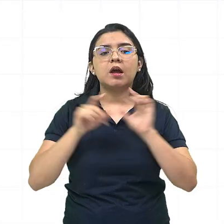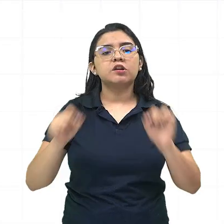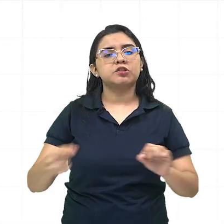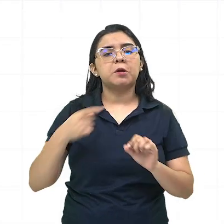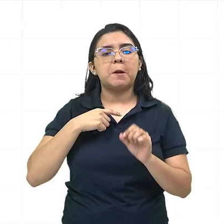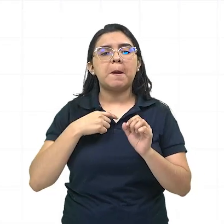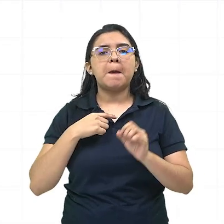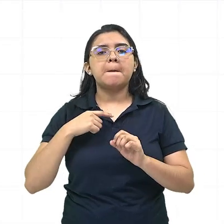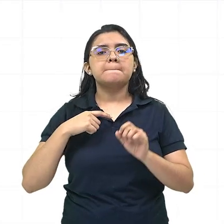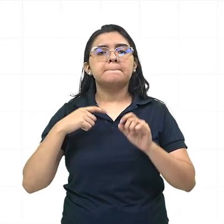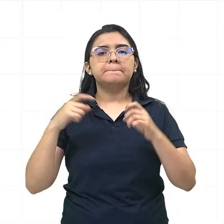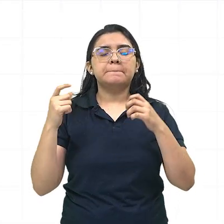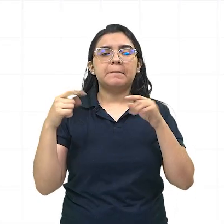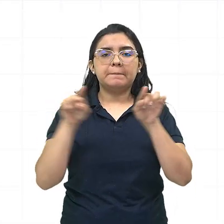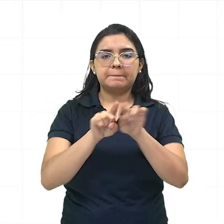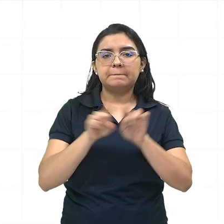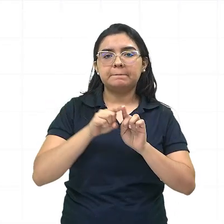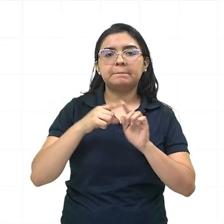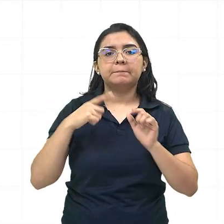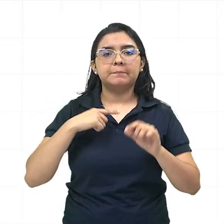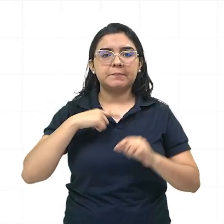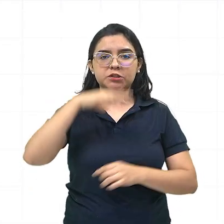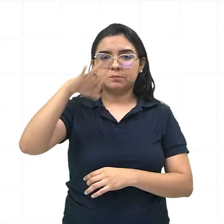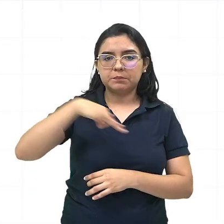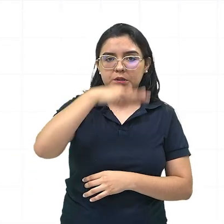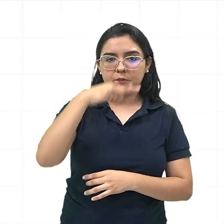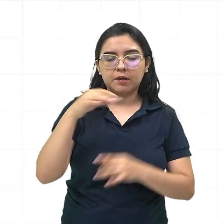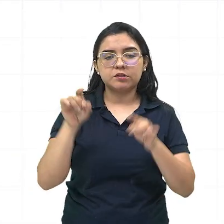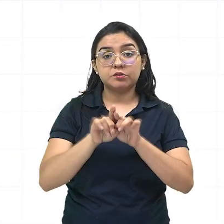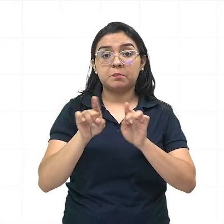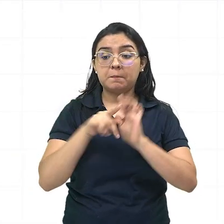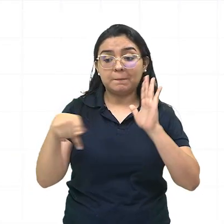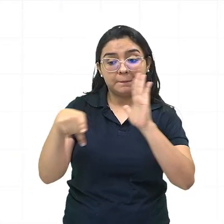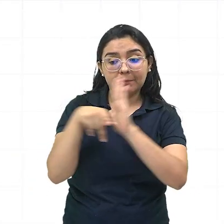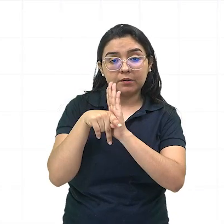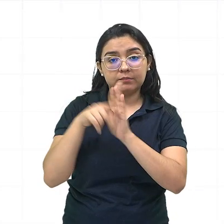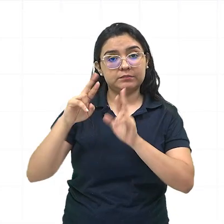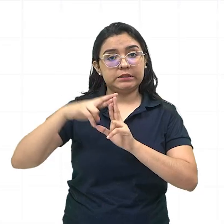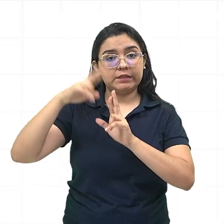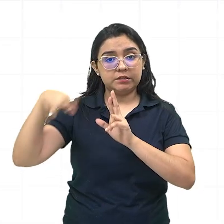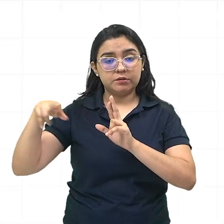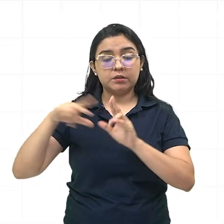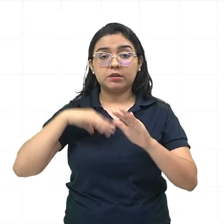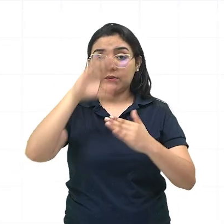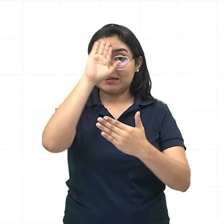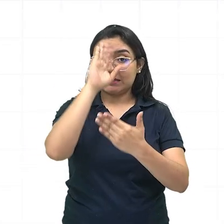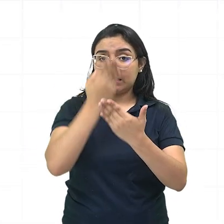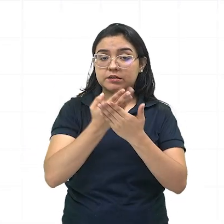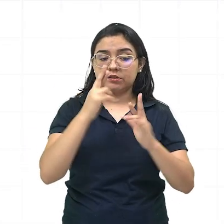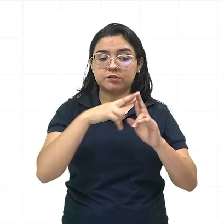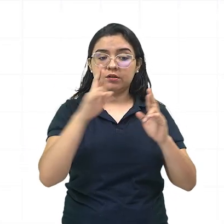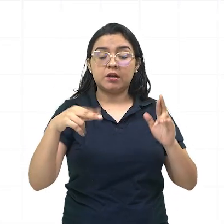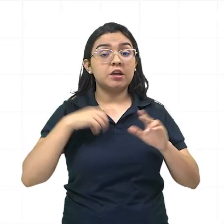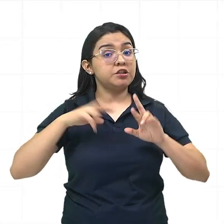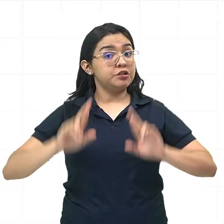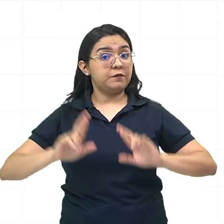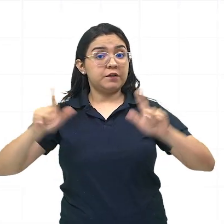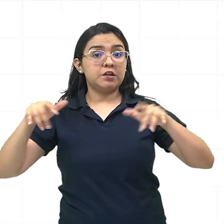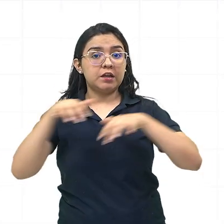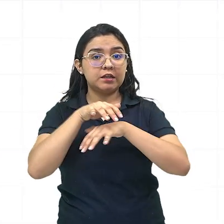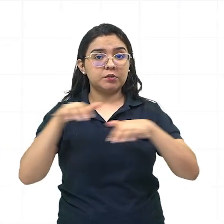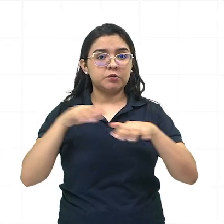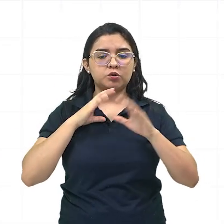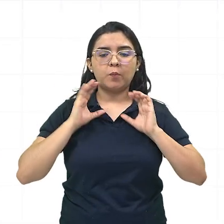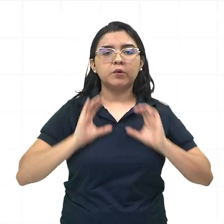mitológicos, sobrenaturais ou espirituais de uma determinada religião. A crença religiosa é distinta de ritual religioso,